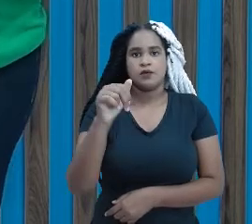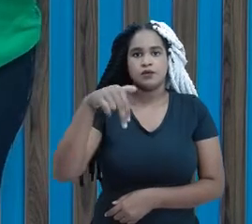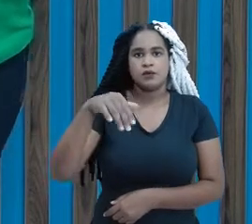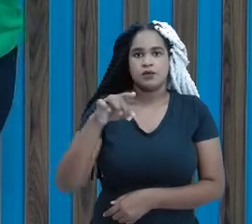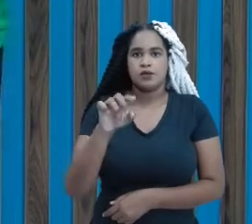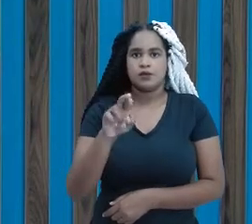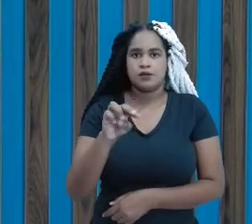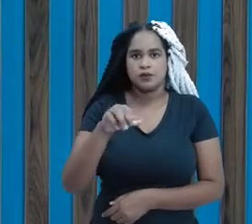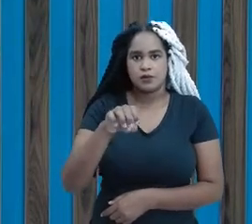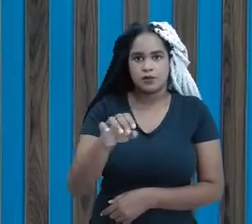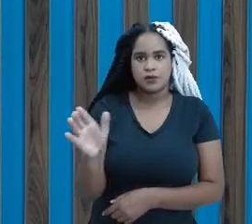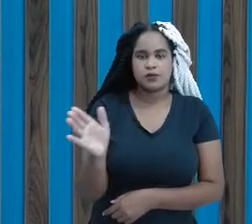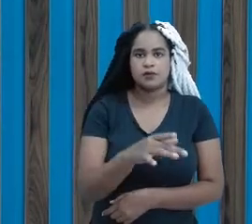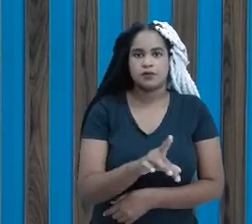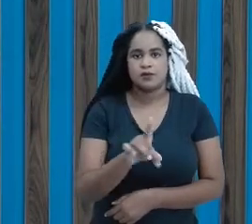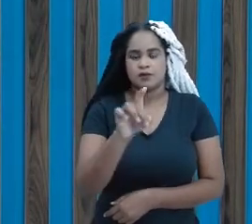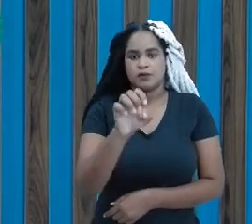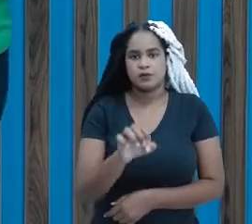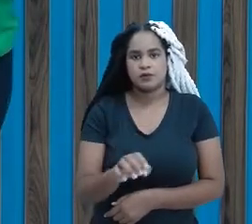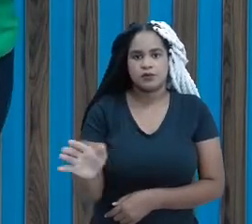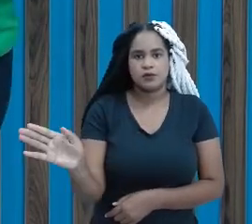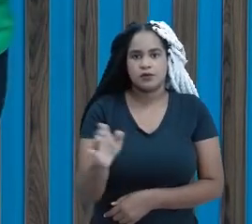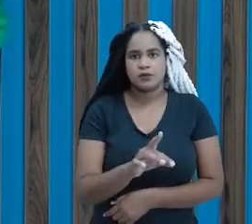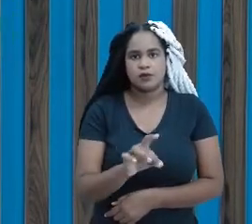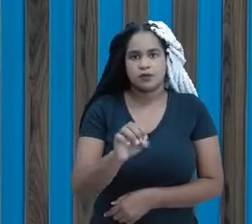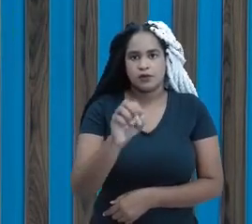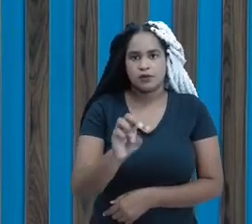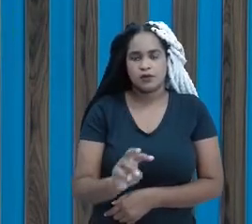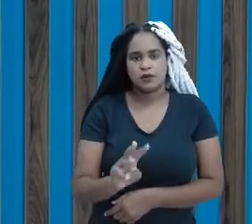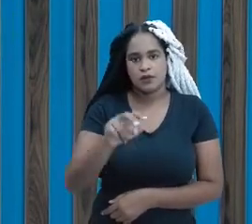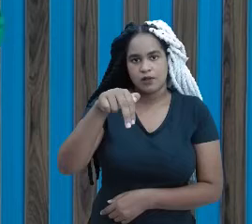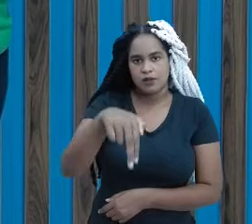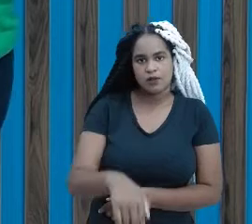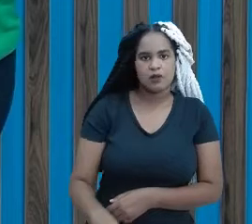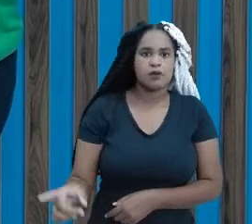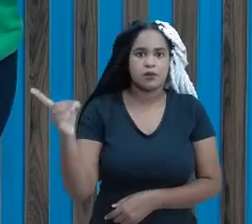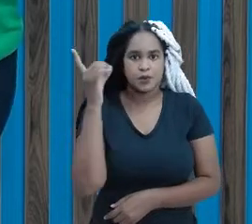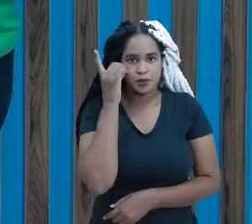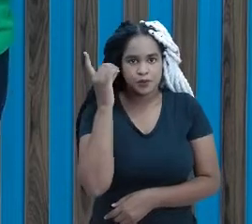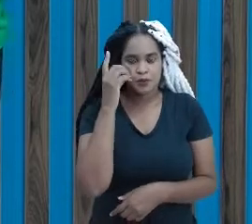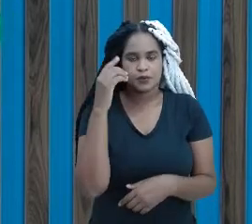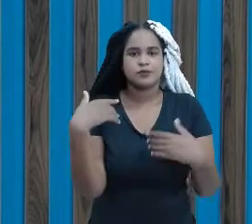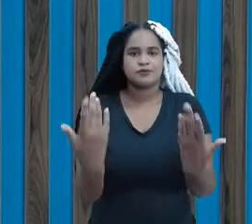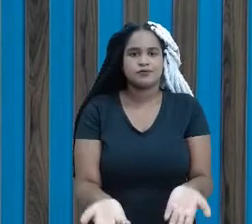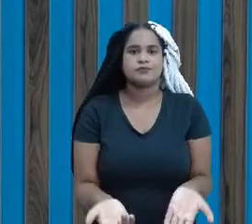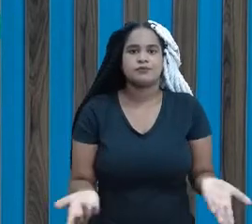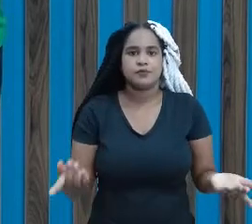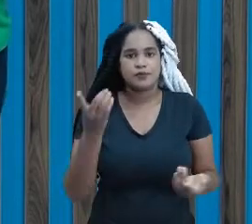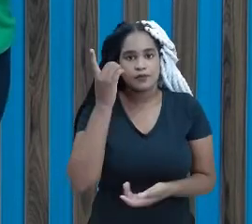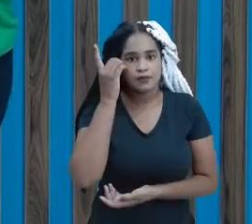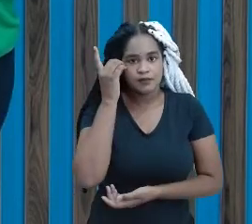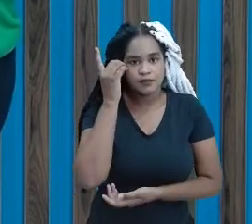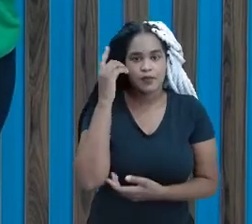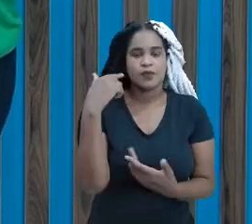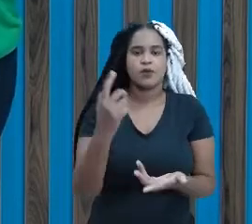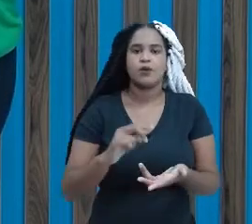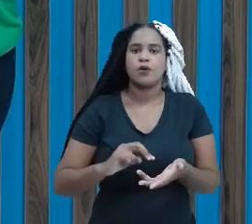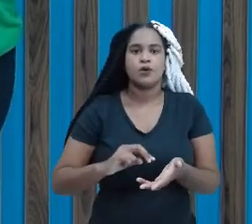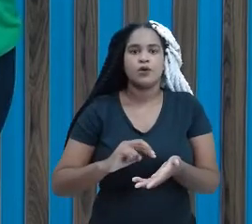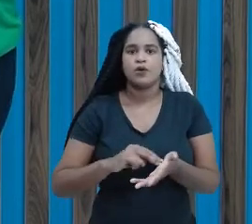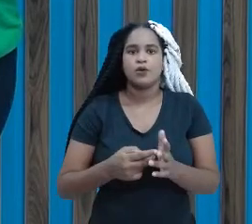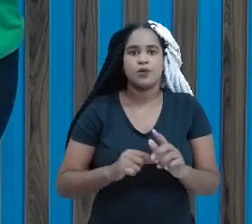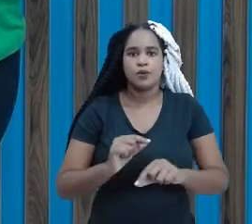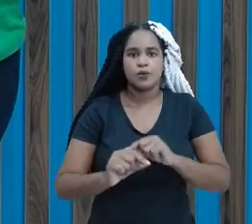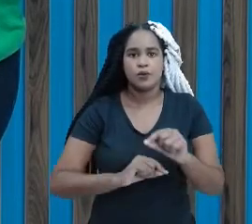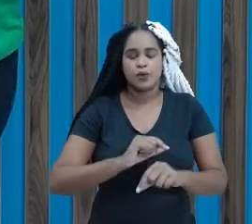já devem ter conhecido alguma pessoa com síndrome de Down, porque a síndrome de Down é uma das